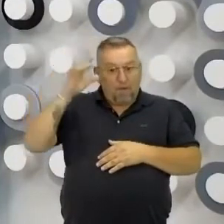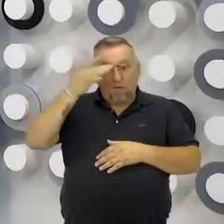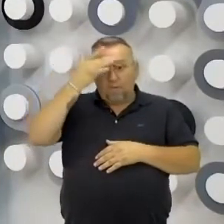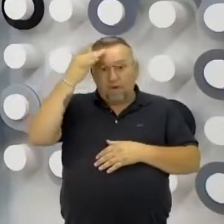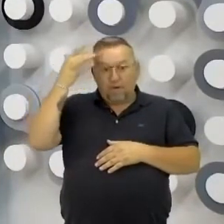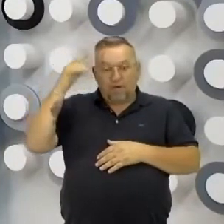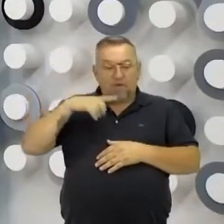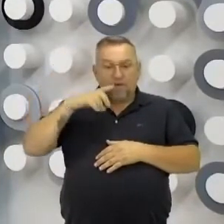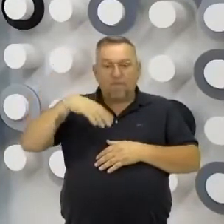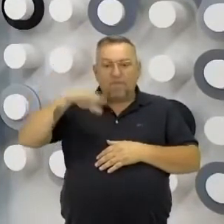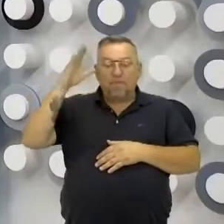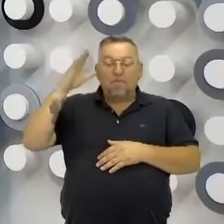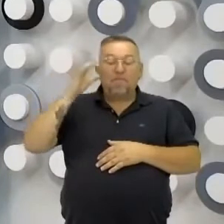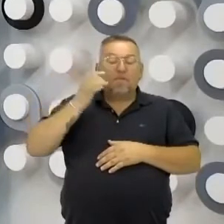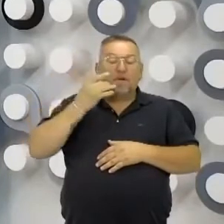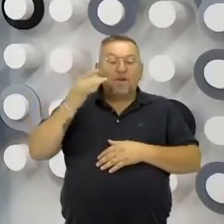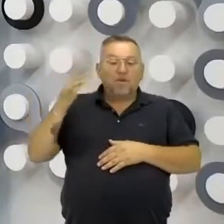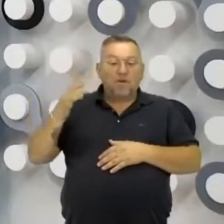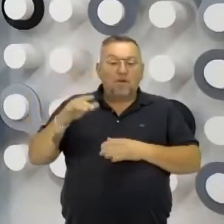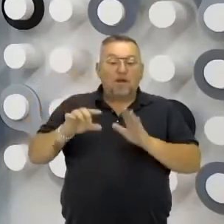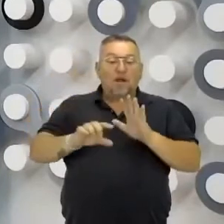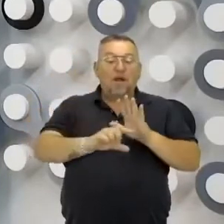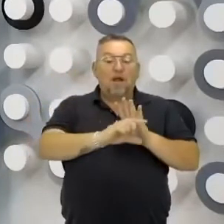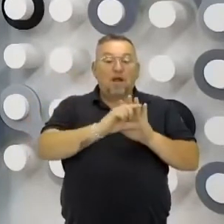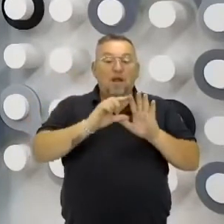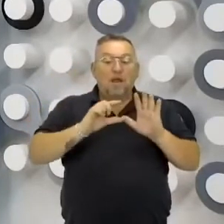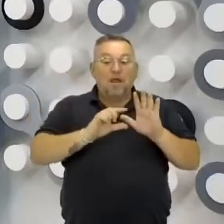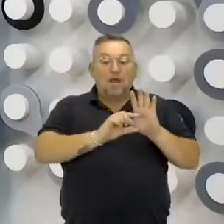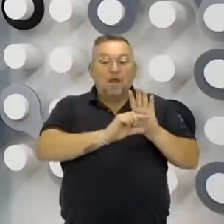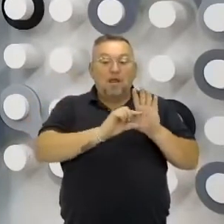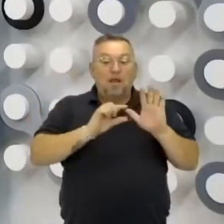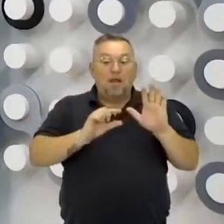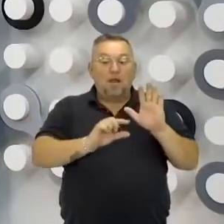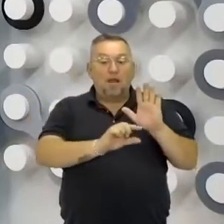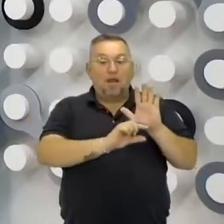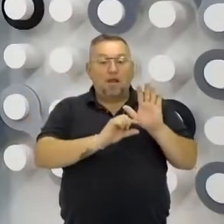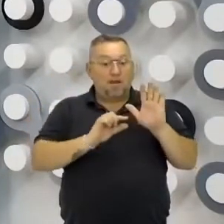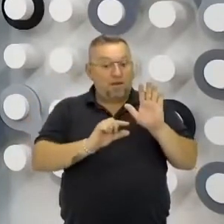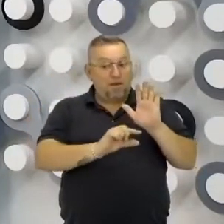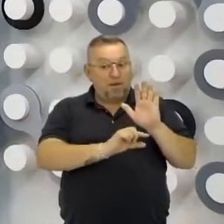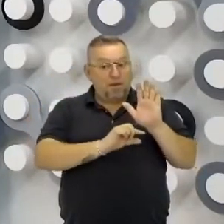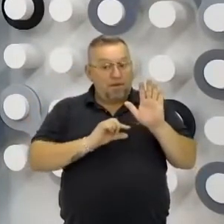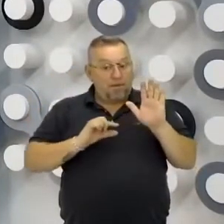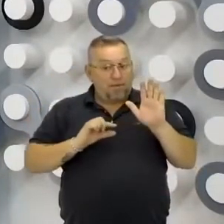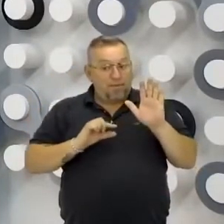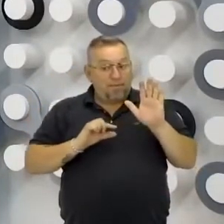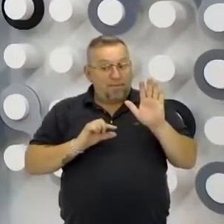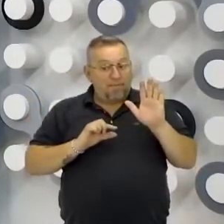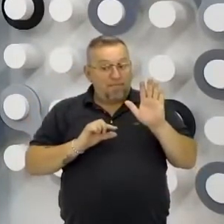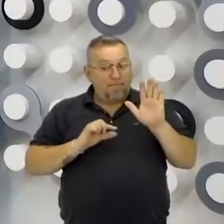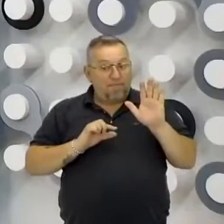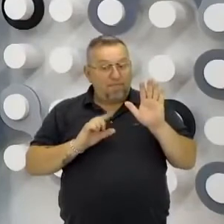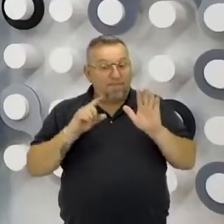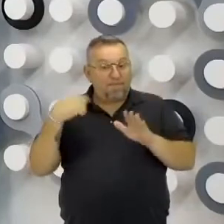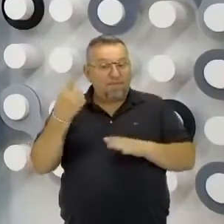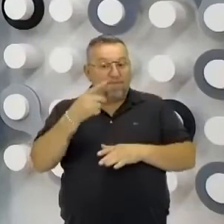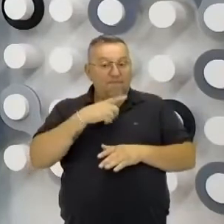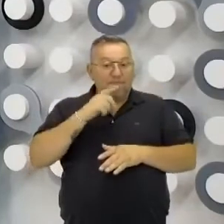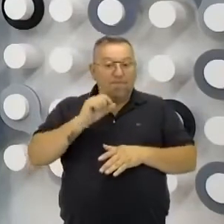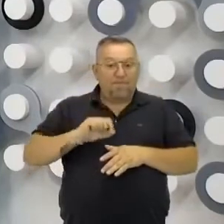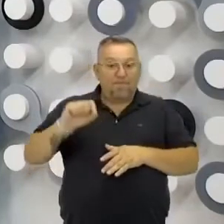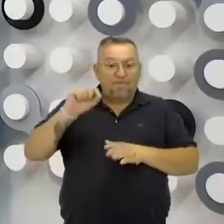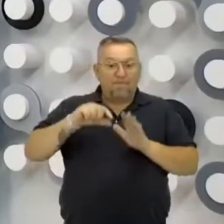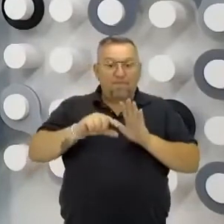onde tinha mais ouro. E as capitanias hereditárias, né, que é uma forma também de organizar esse território. Aí nós temos assim, ó,